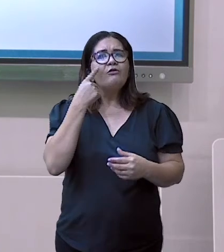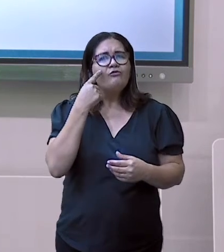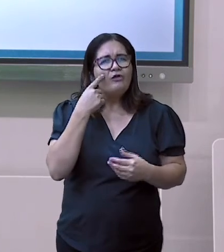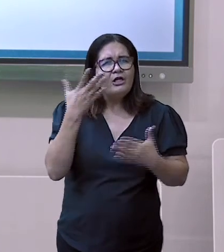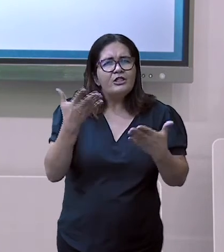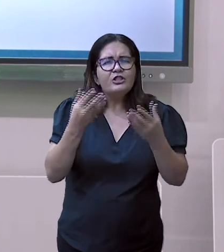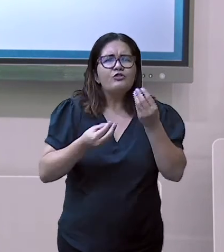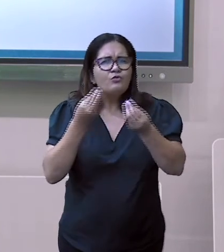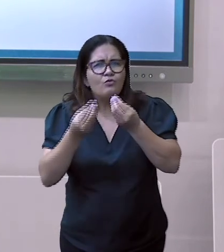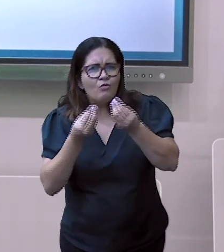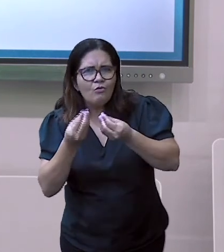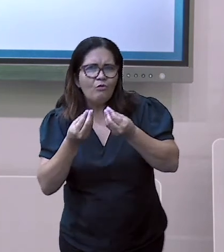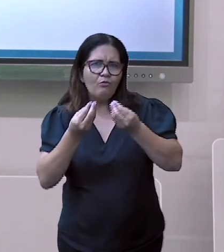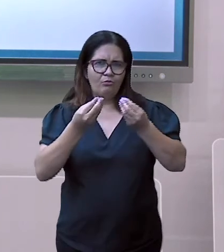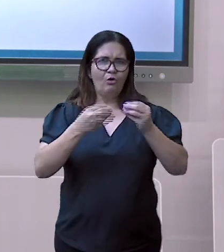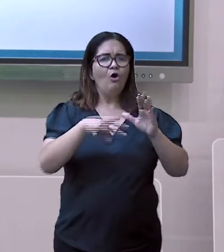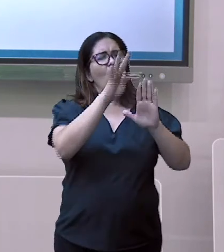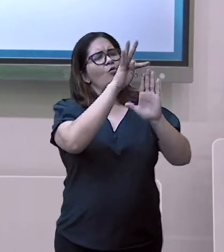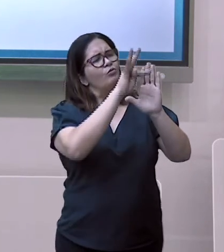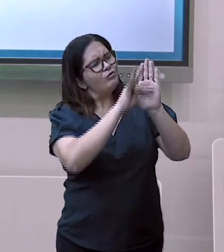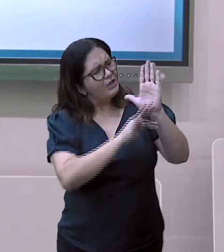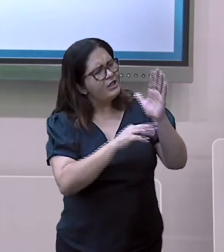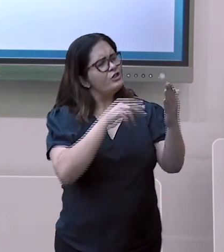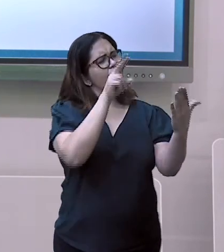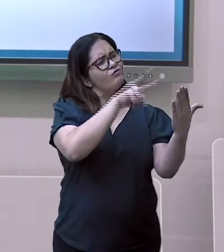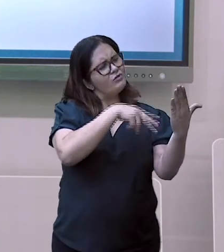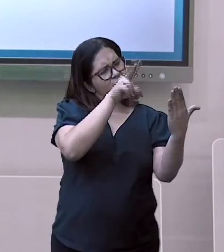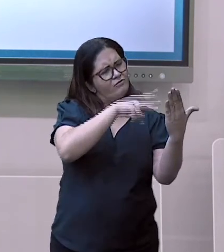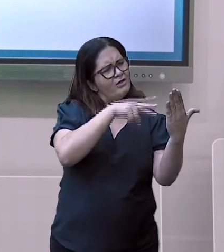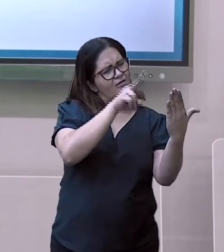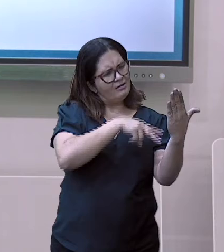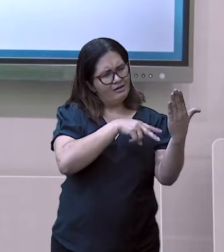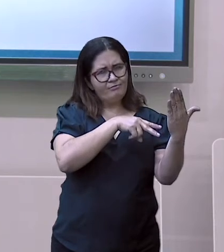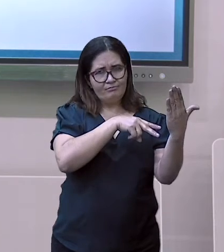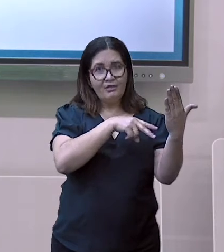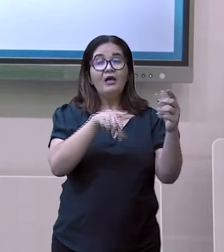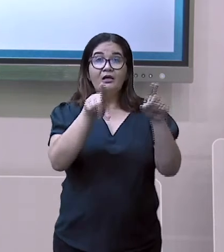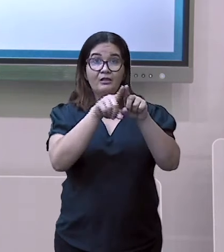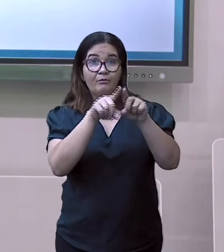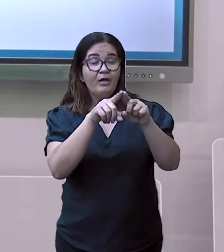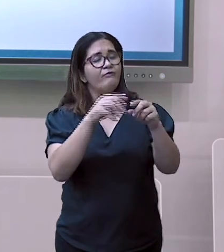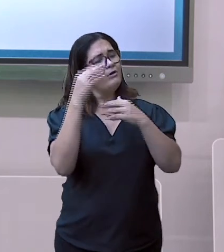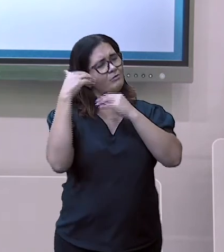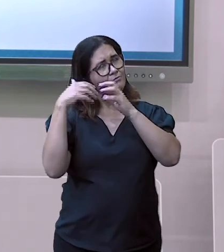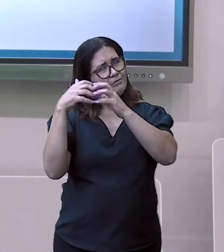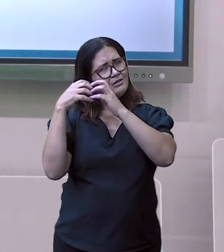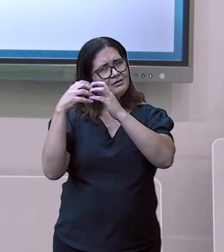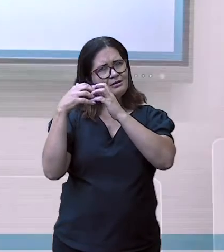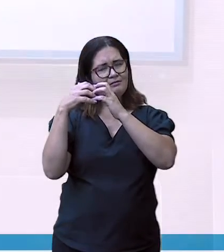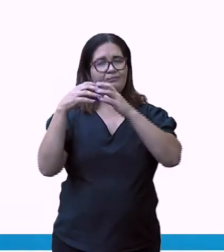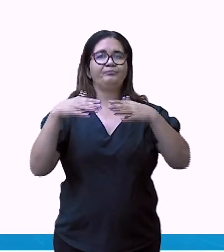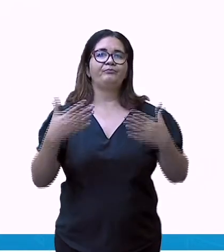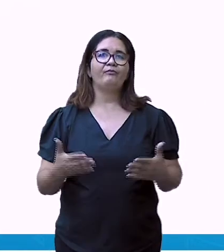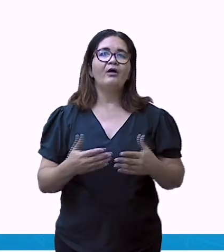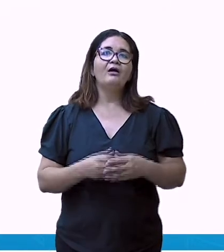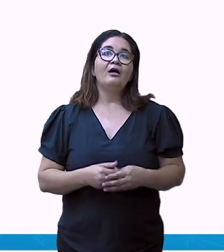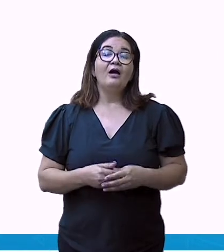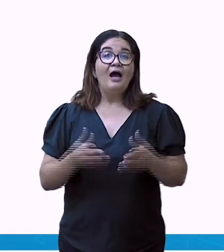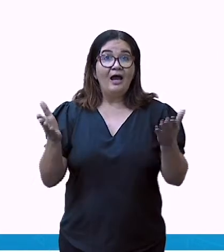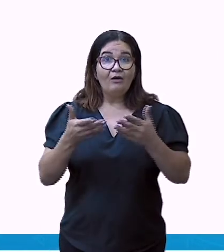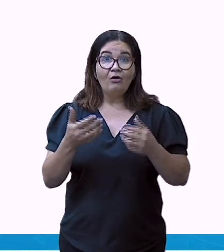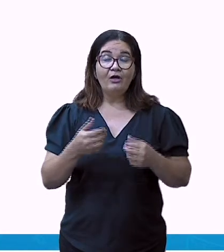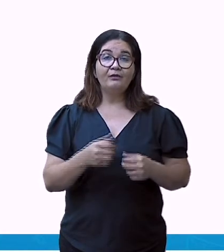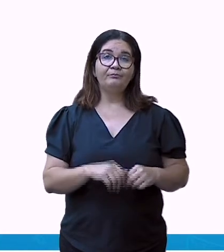com o texto e de acordo com os seus conhecimentos, responda a seguir. Nós temos aqui a